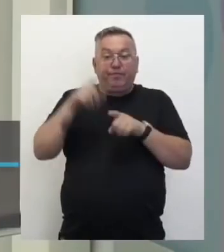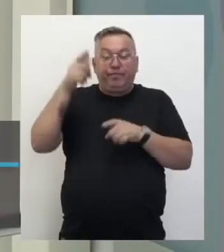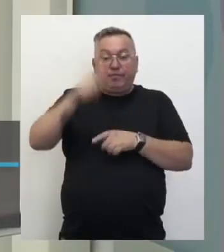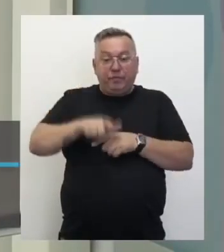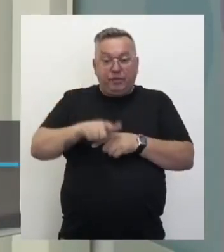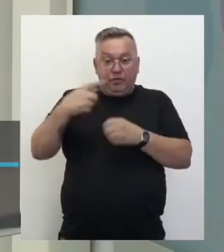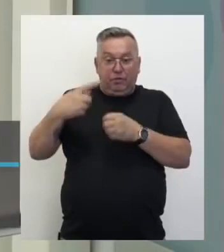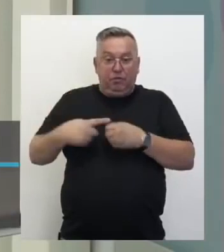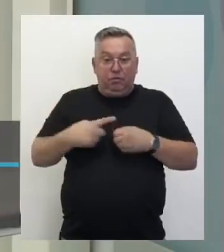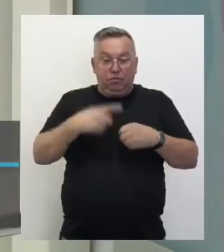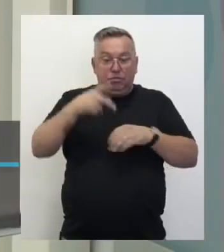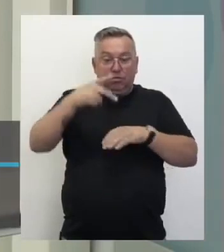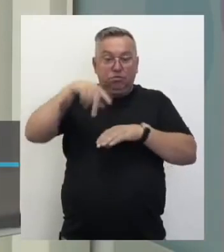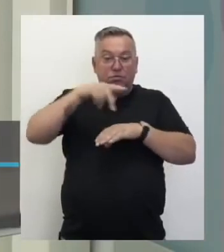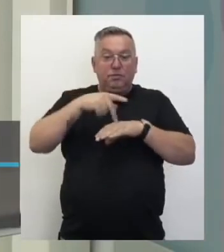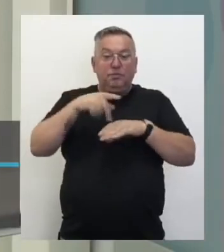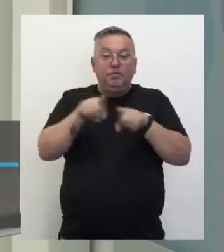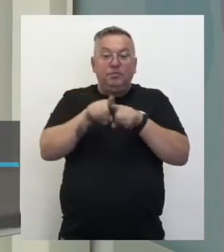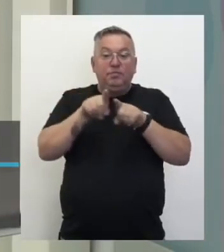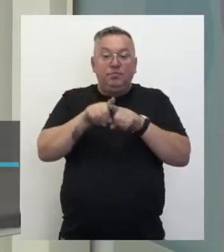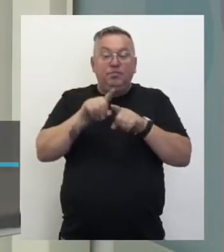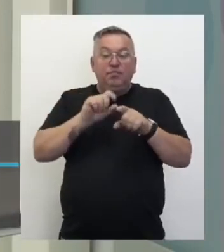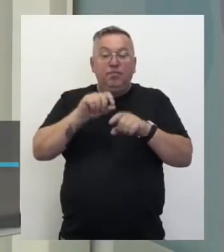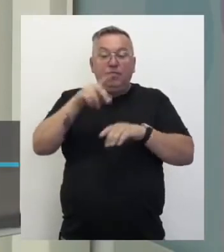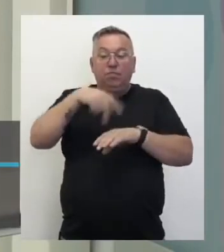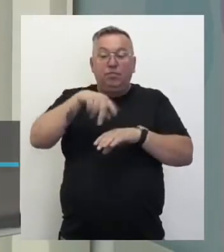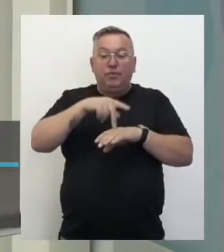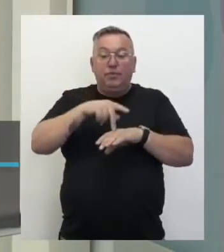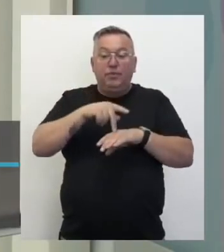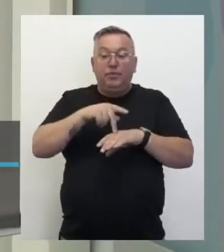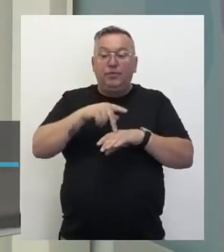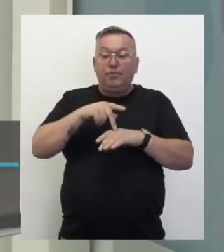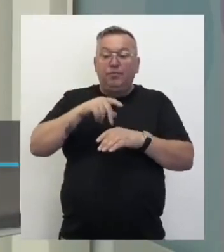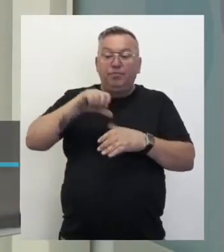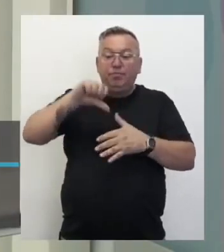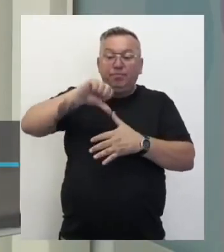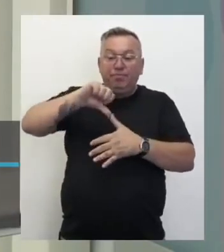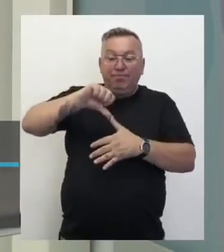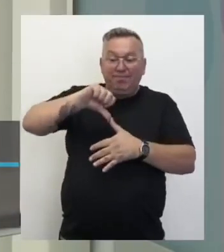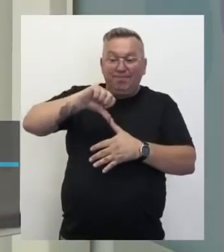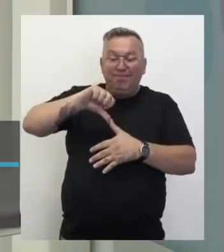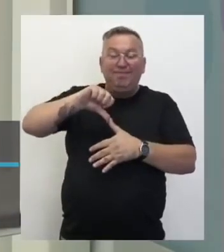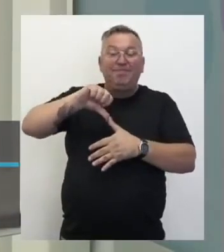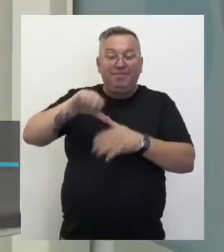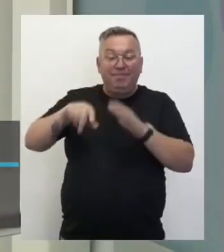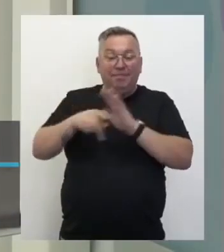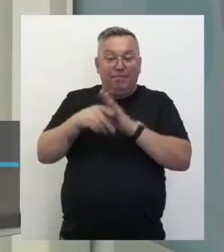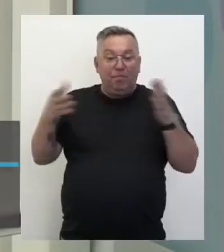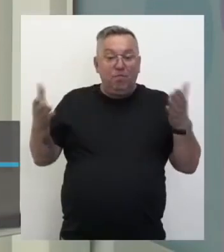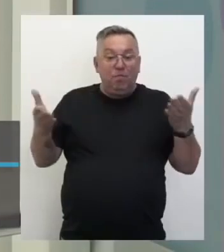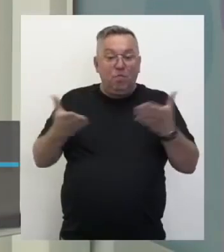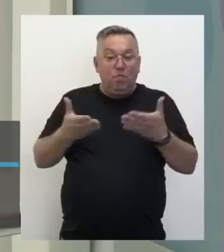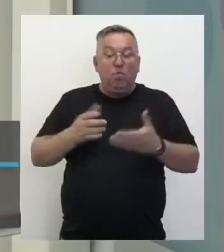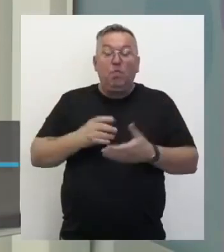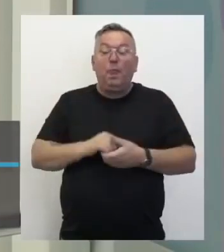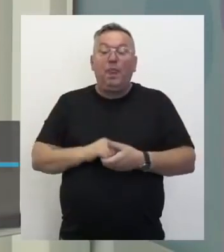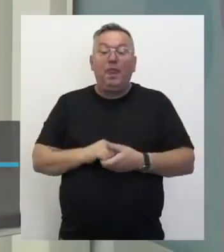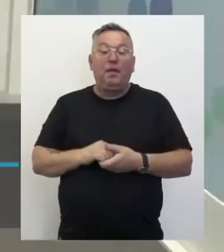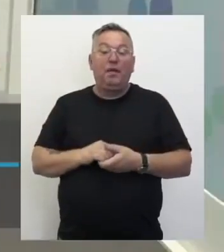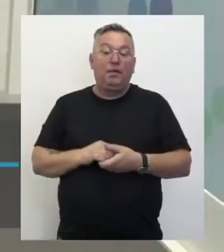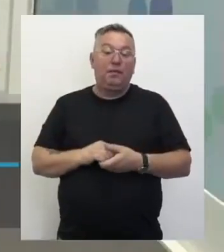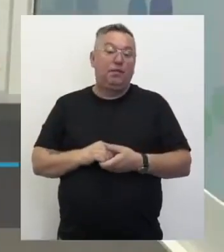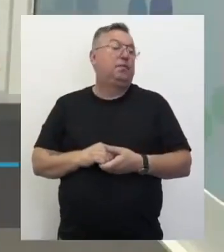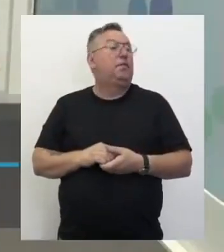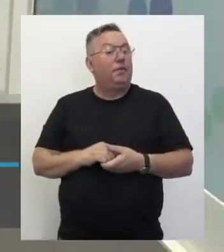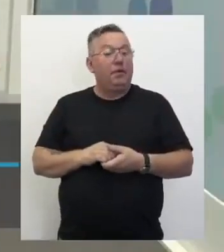outras cidades do país e também de países da América Latina, que é o contexto da aula de hoje, né, professora? Muito bem.